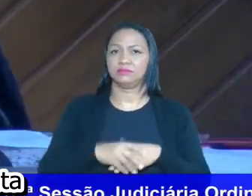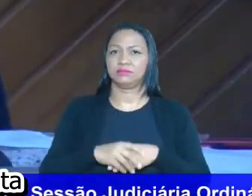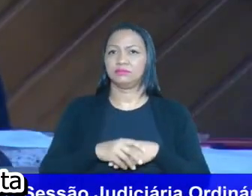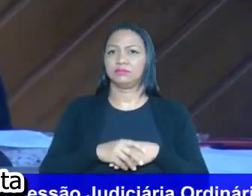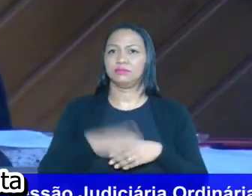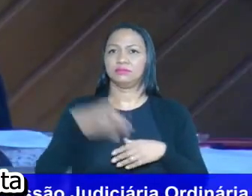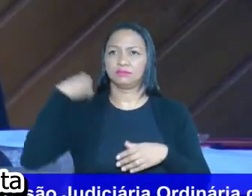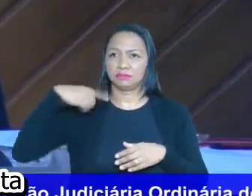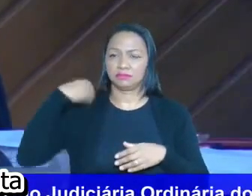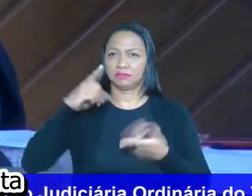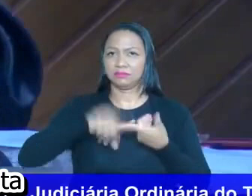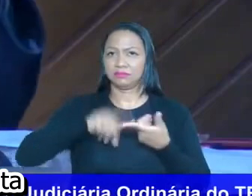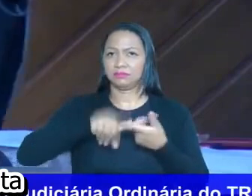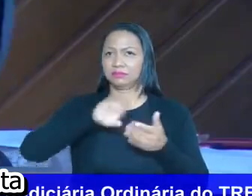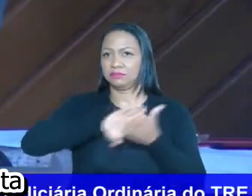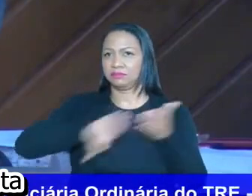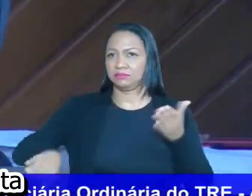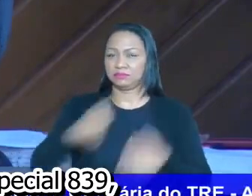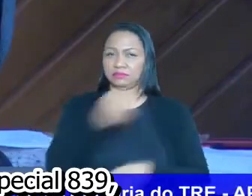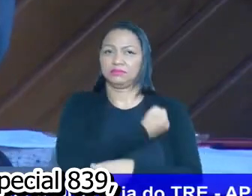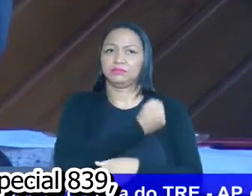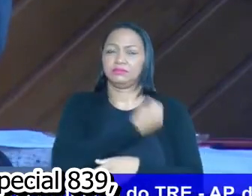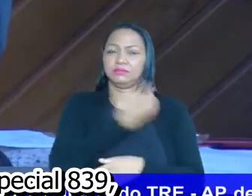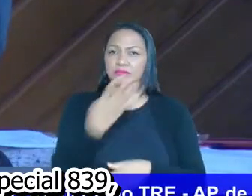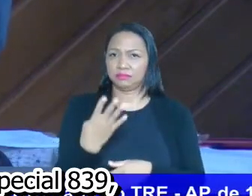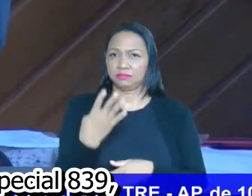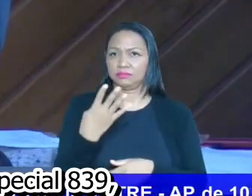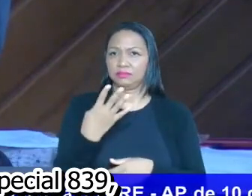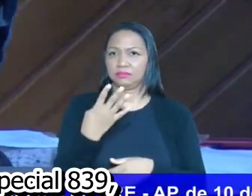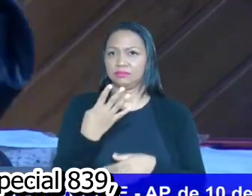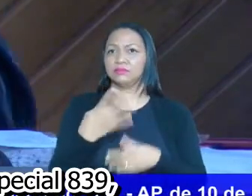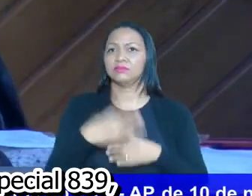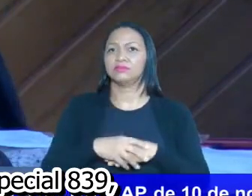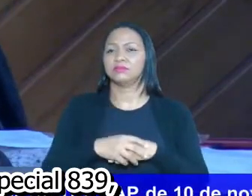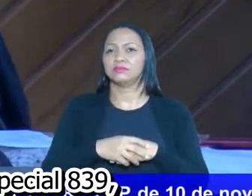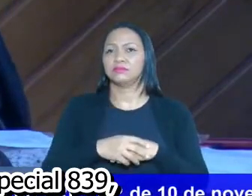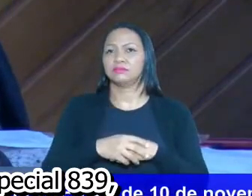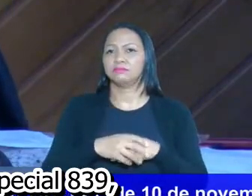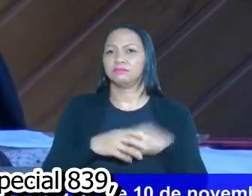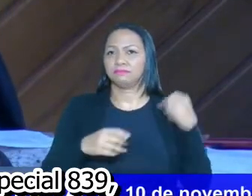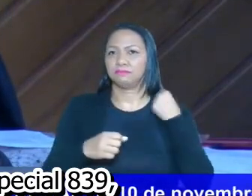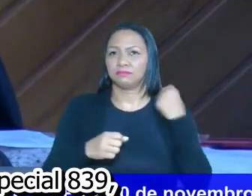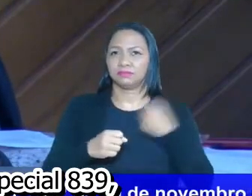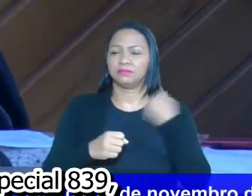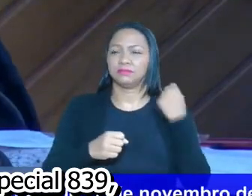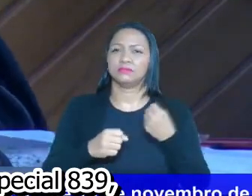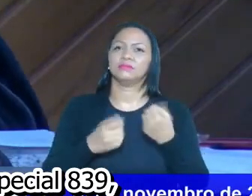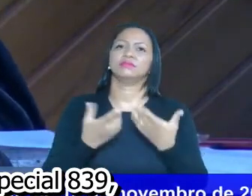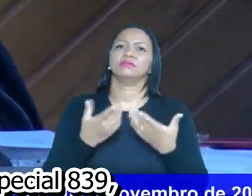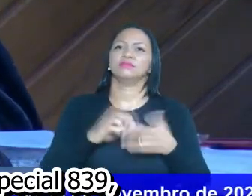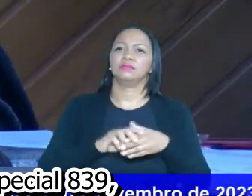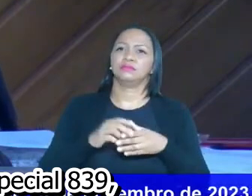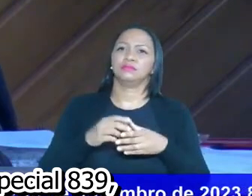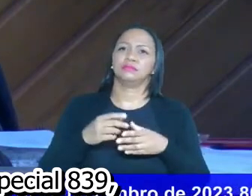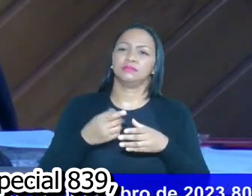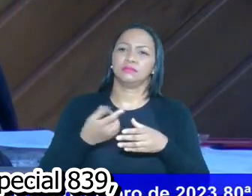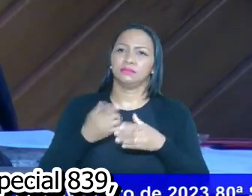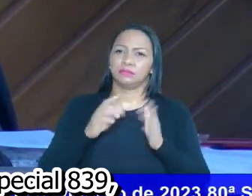dos advogados. Também retirado de pauta o item 4, o agravo regimental na representação